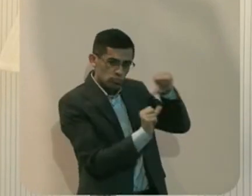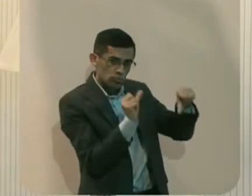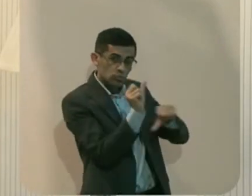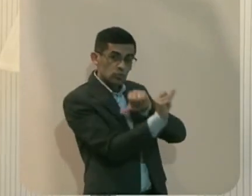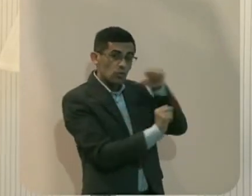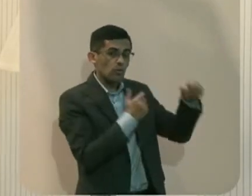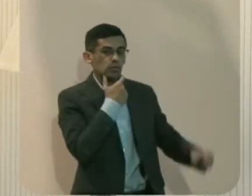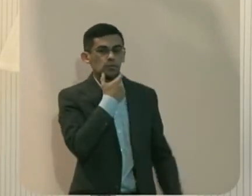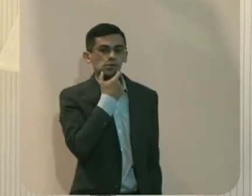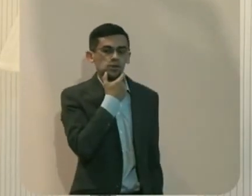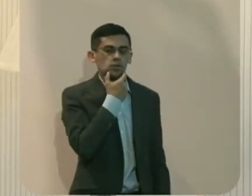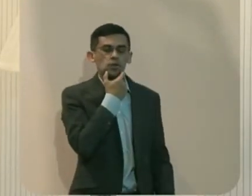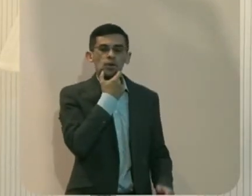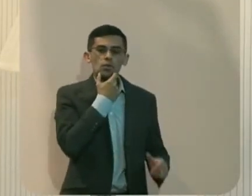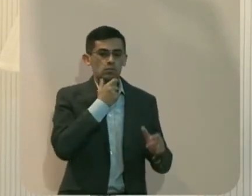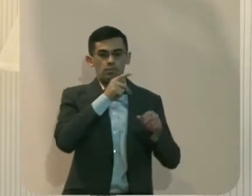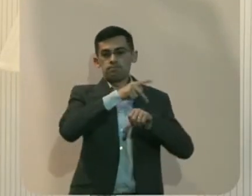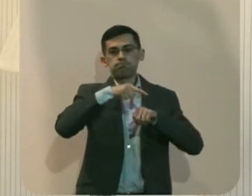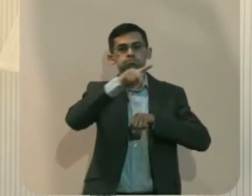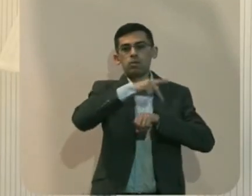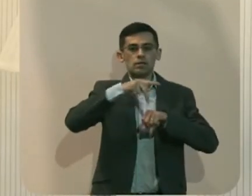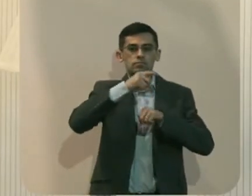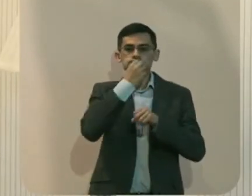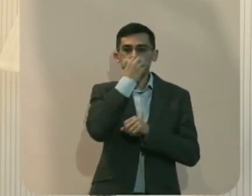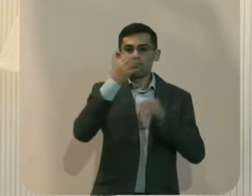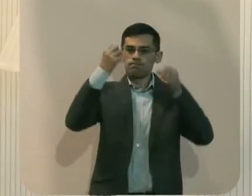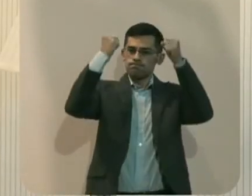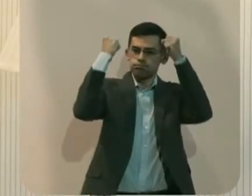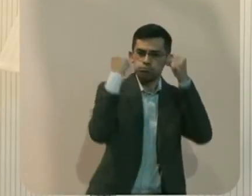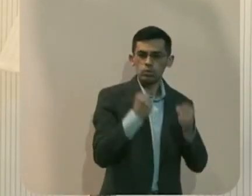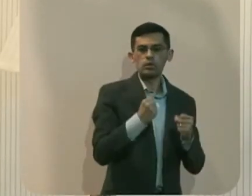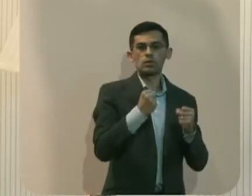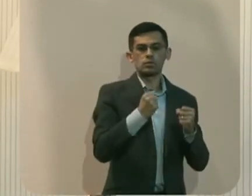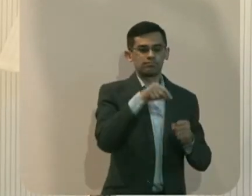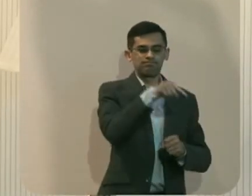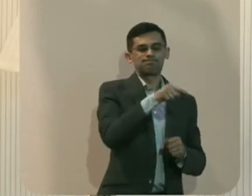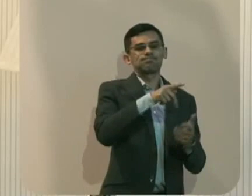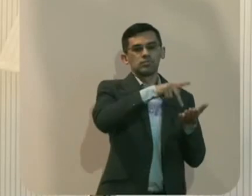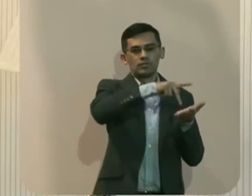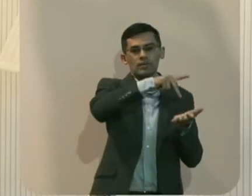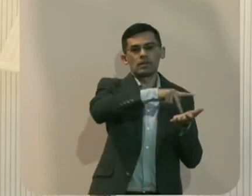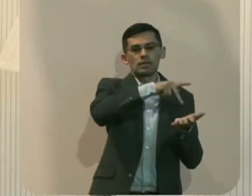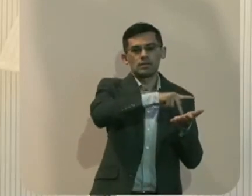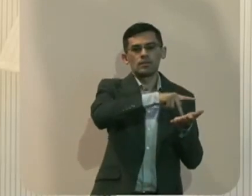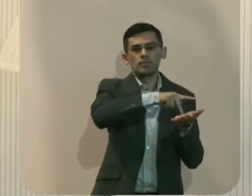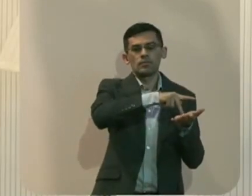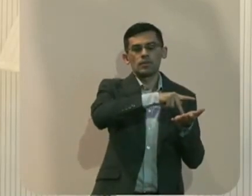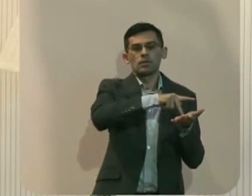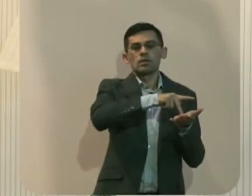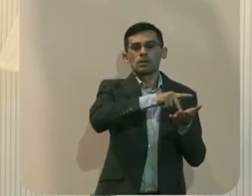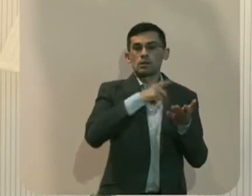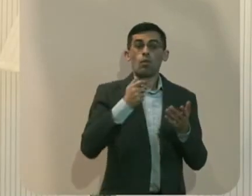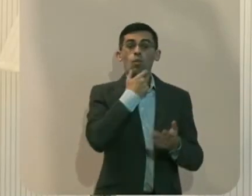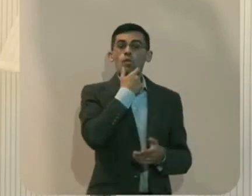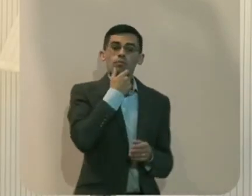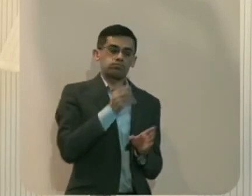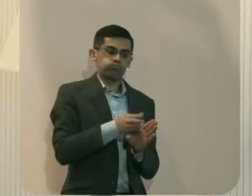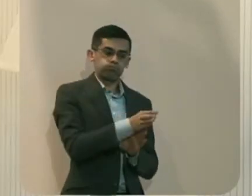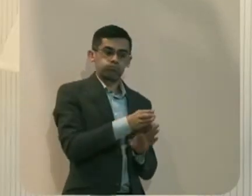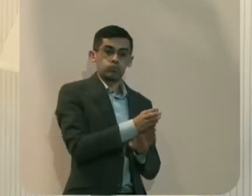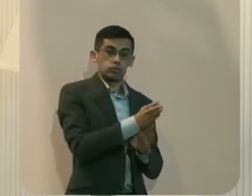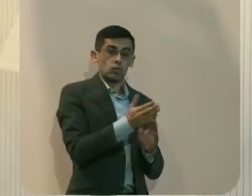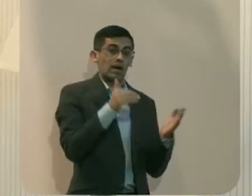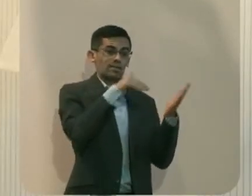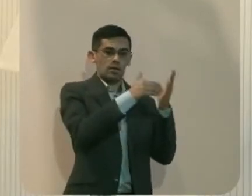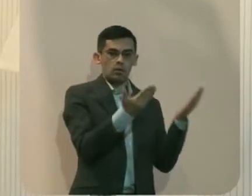Inglaterra numa monarquia absolutista, numa monarquia constitucionalista como é até